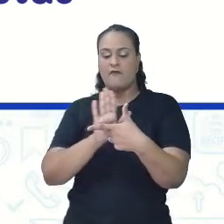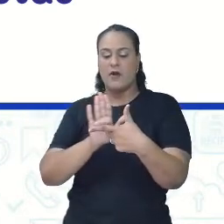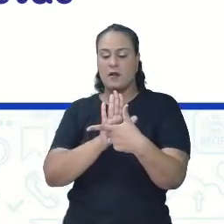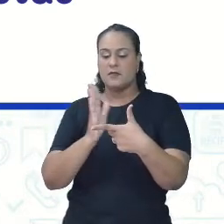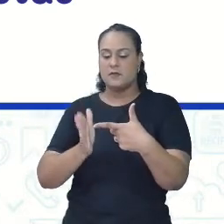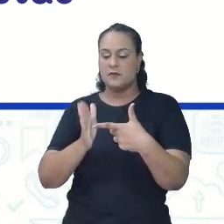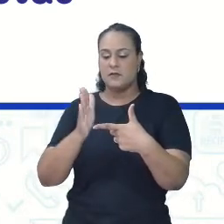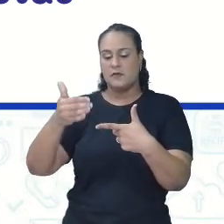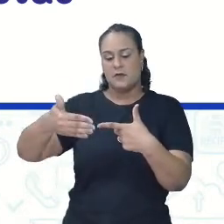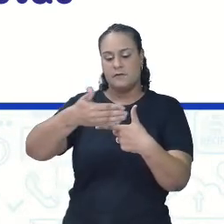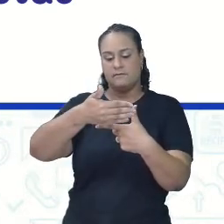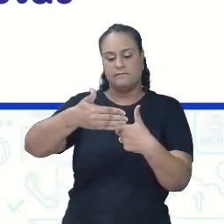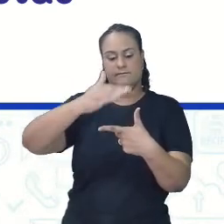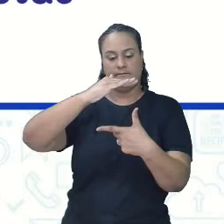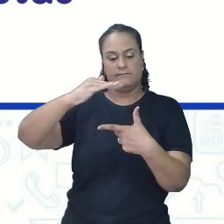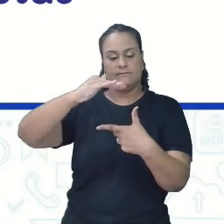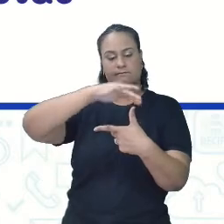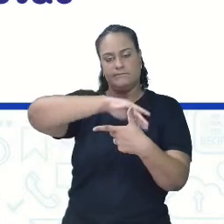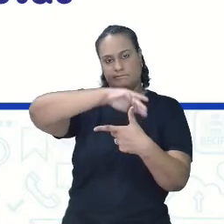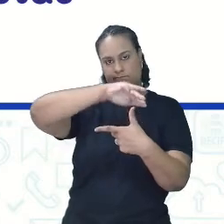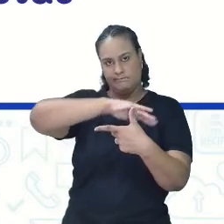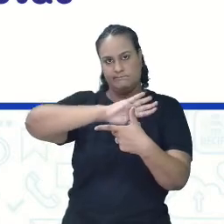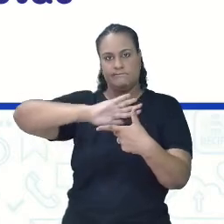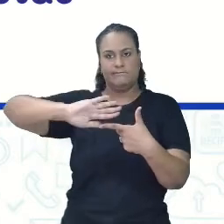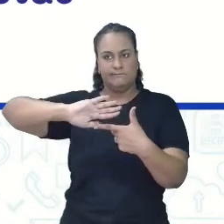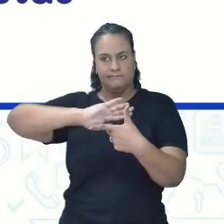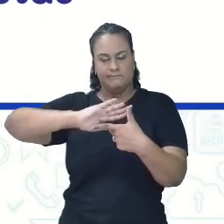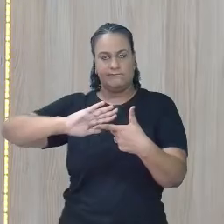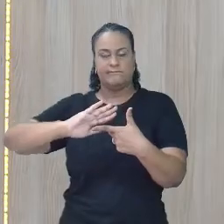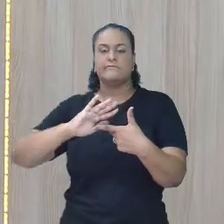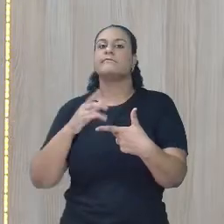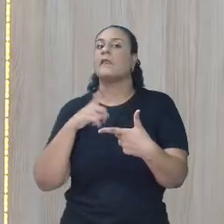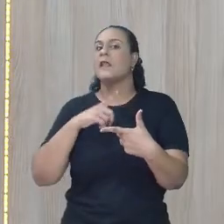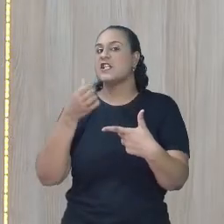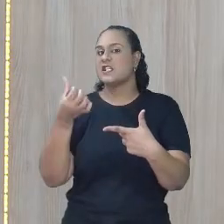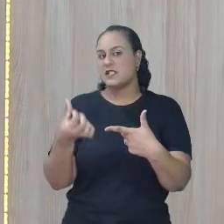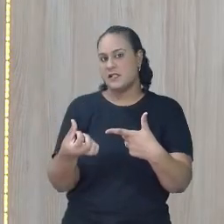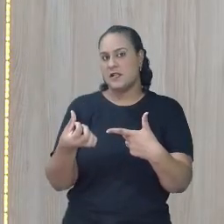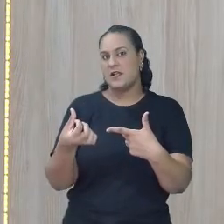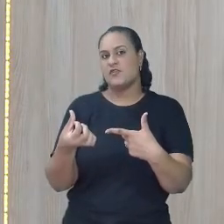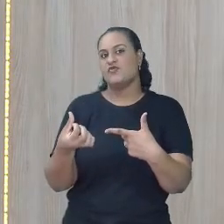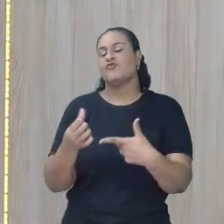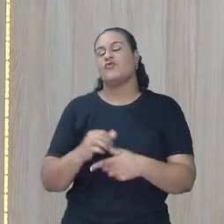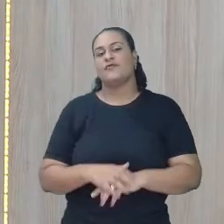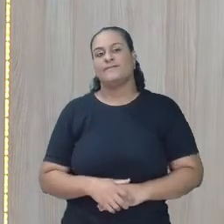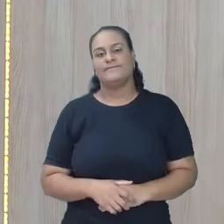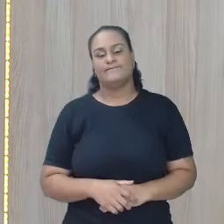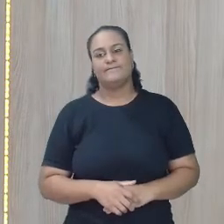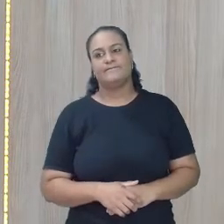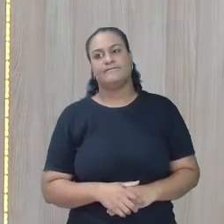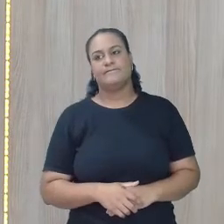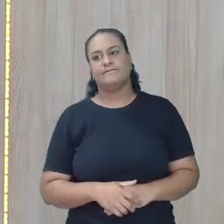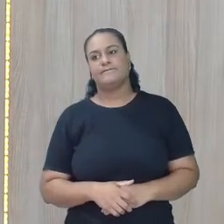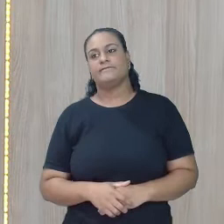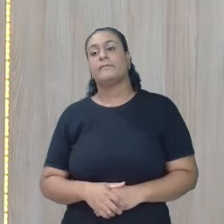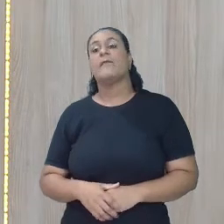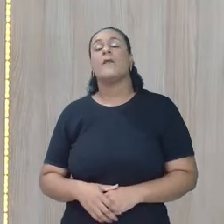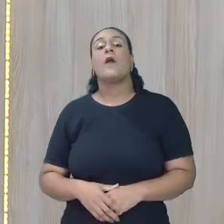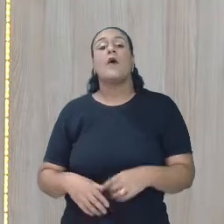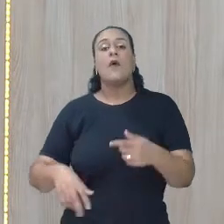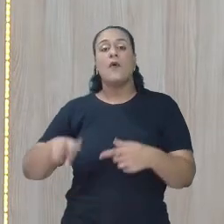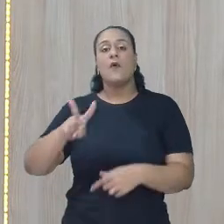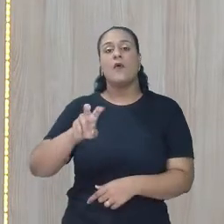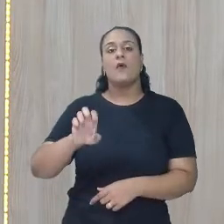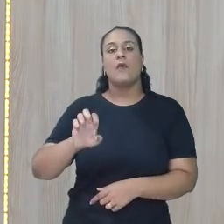dos polígonos que formam, cada um dos retângulos que formam aí. A gente vai ter 6 faces no bloco retangular. Os vértices são